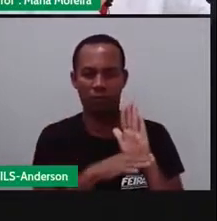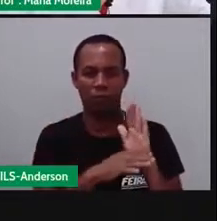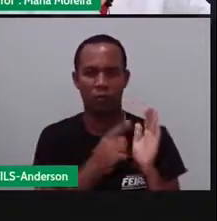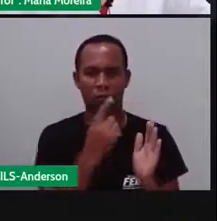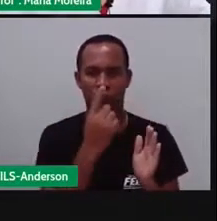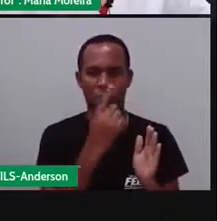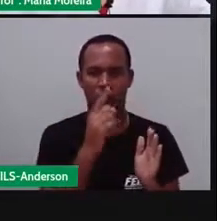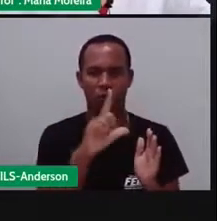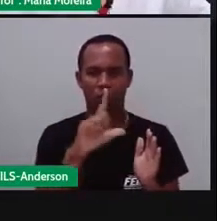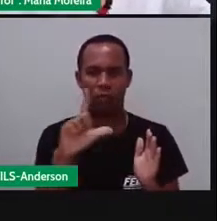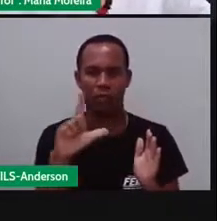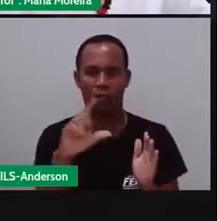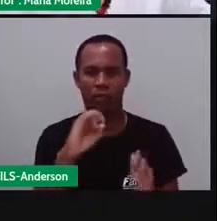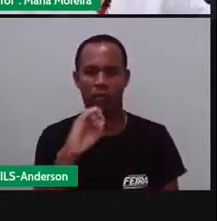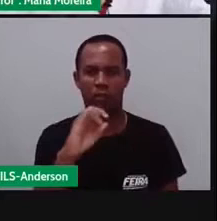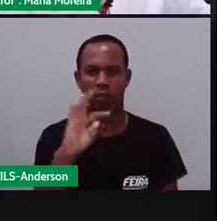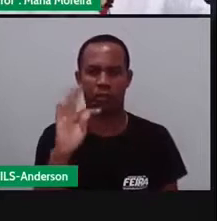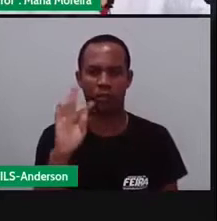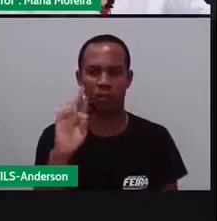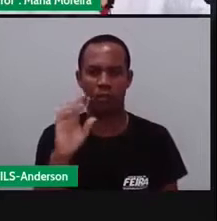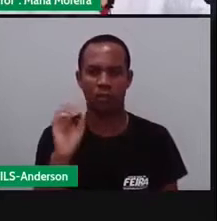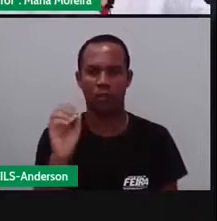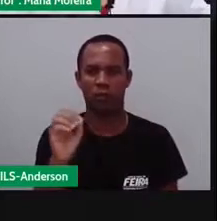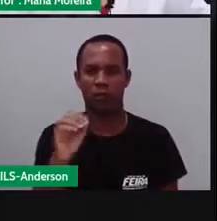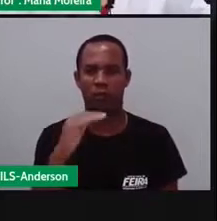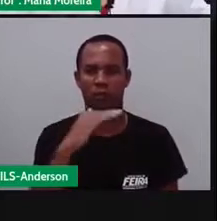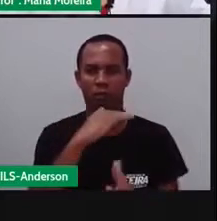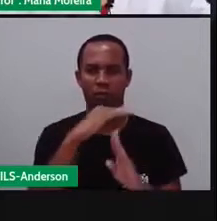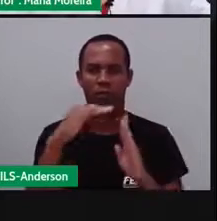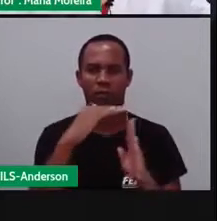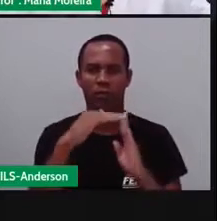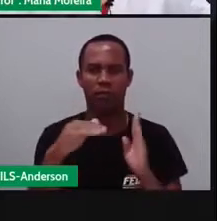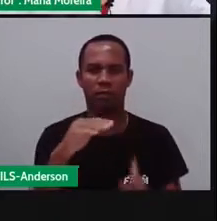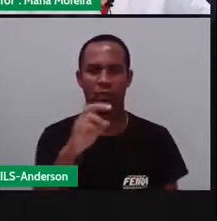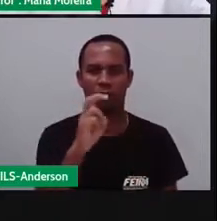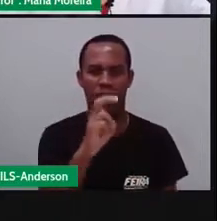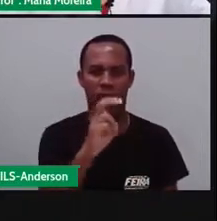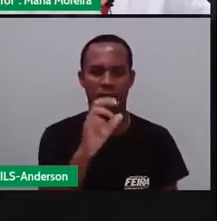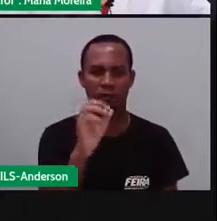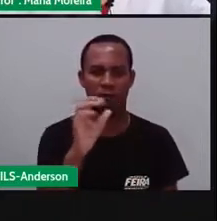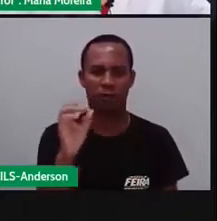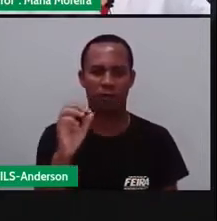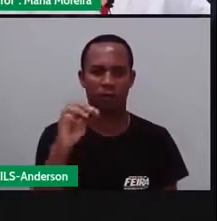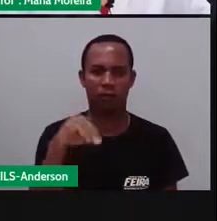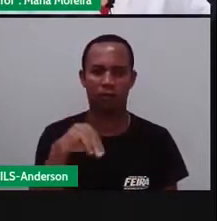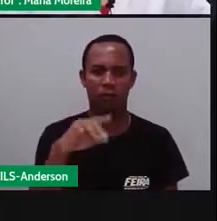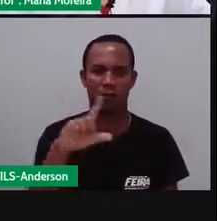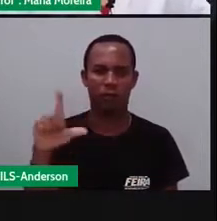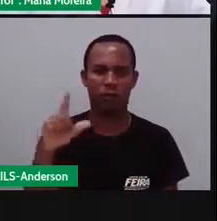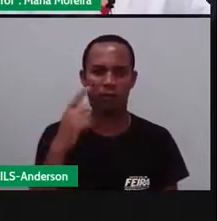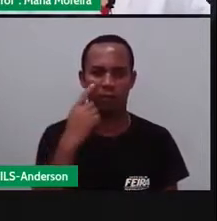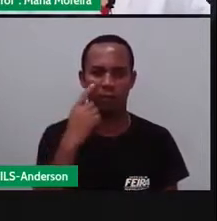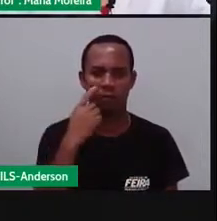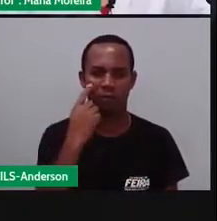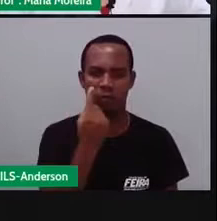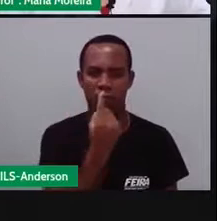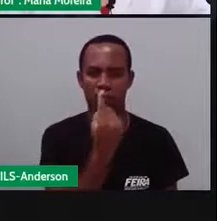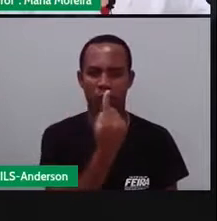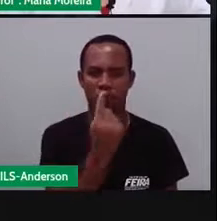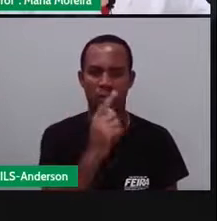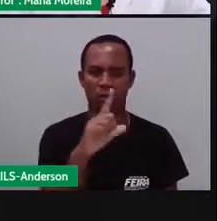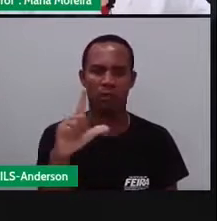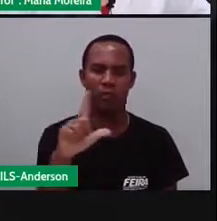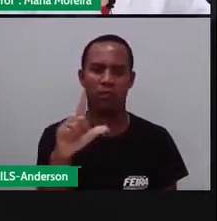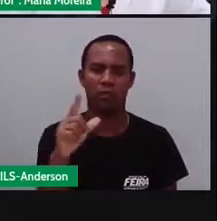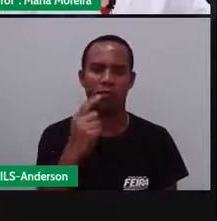1 litro. E a metade desse 1 litro é 500 ml. E olha só aqui, ó. 1 litro equivale